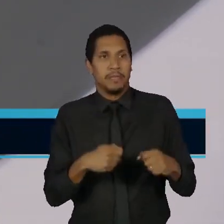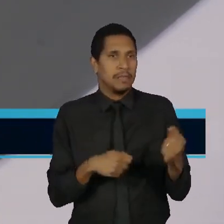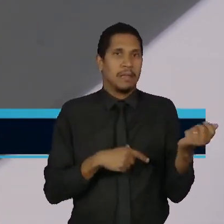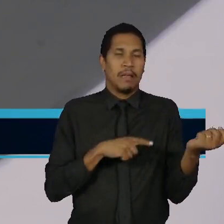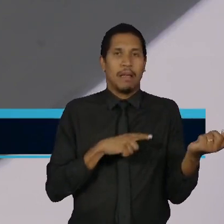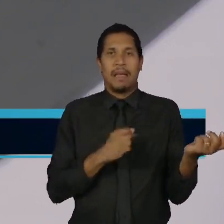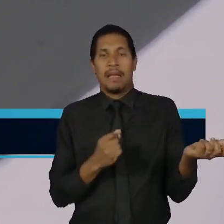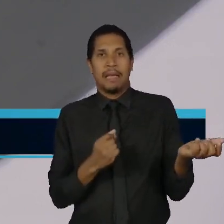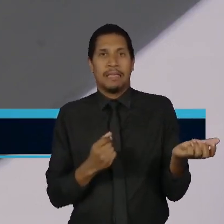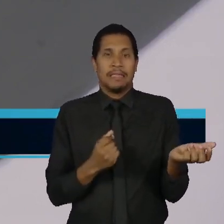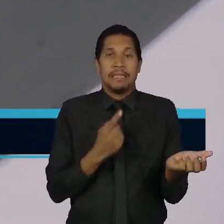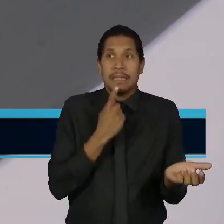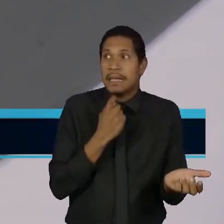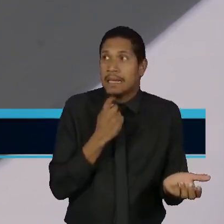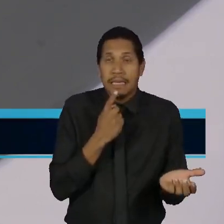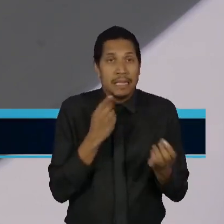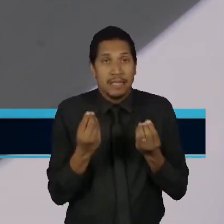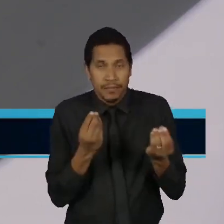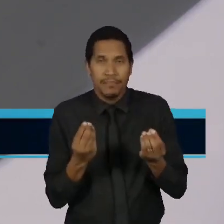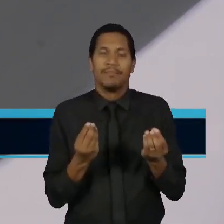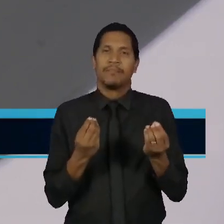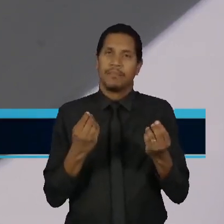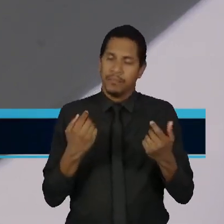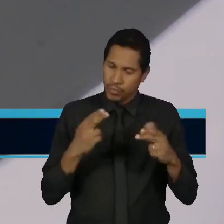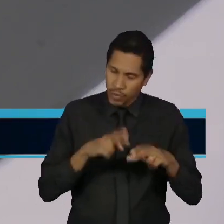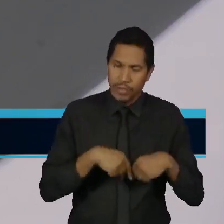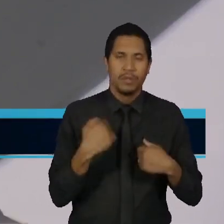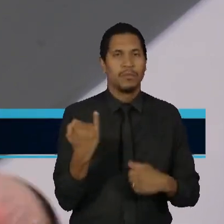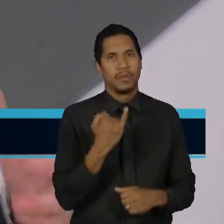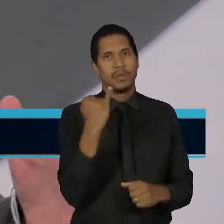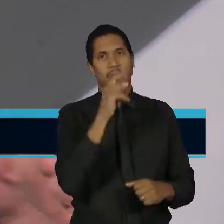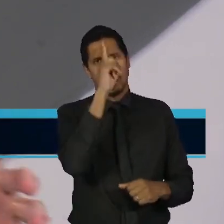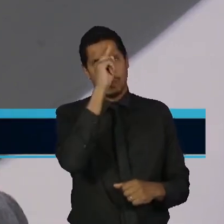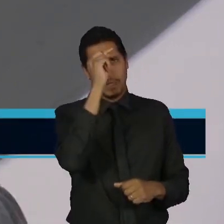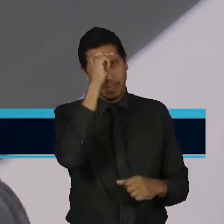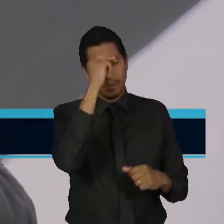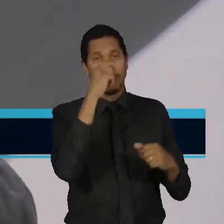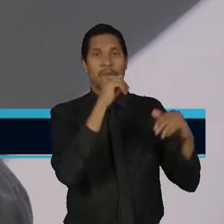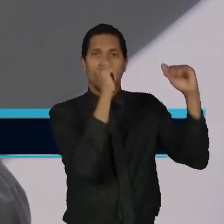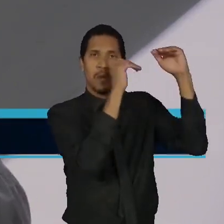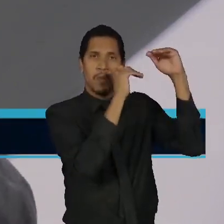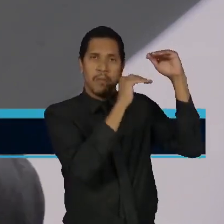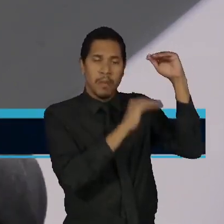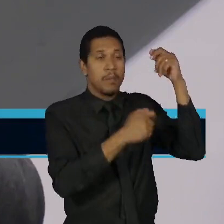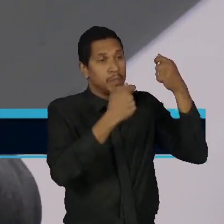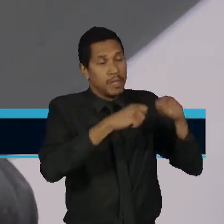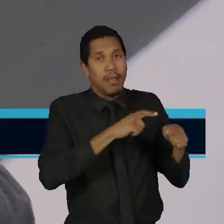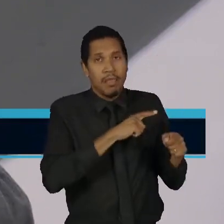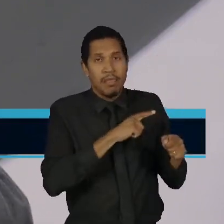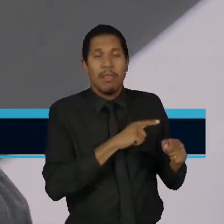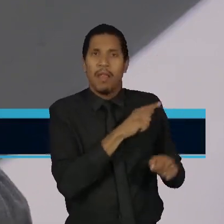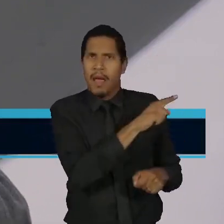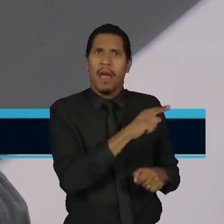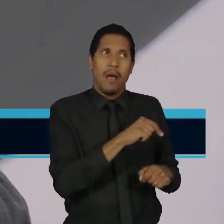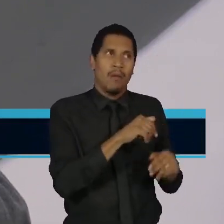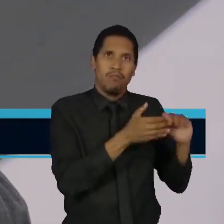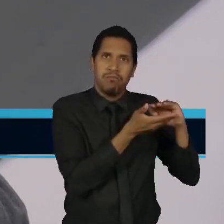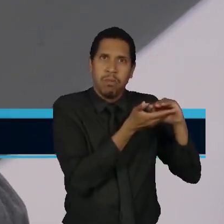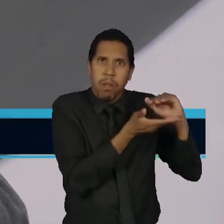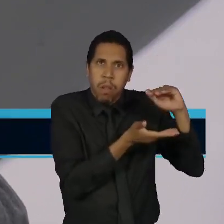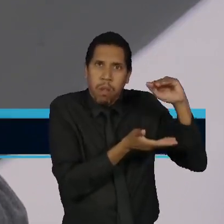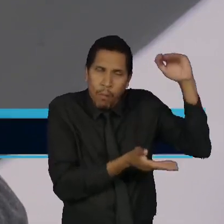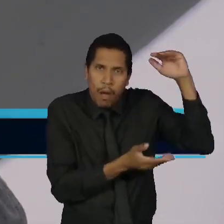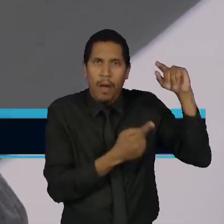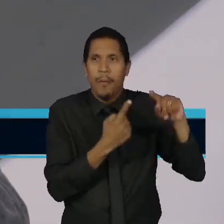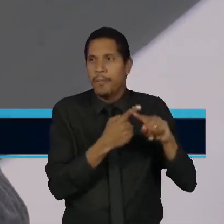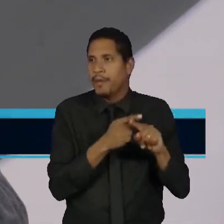fundamental que os bancos de sangue, os hemocentros, mantenham um estoque para regular, principalmente nesses momentos em que cai naturalmente